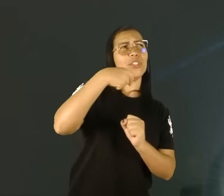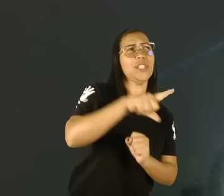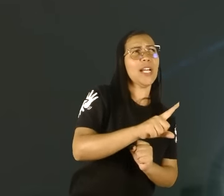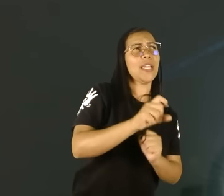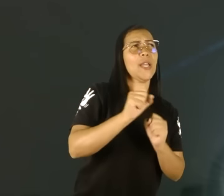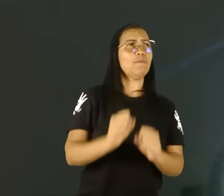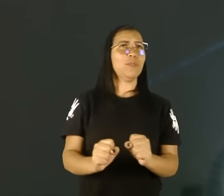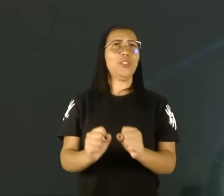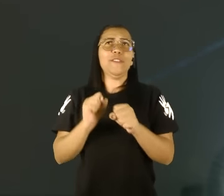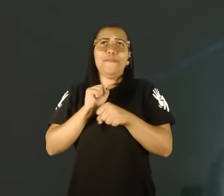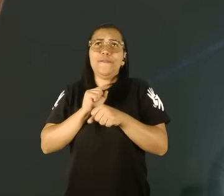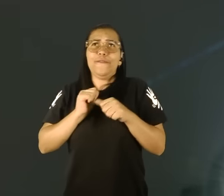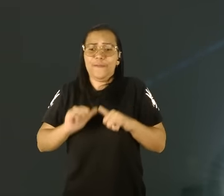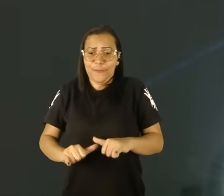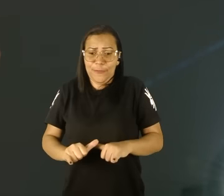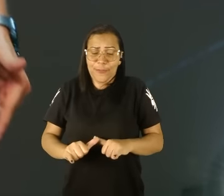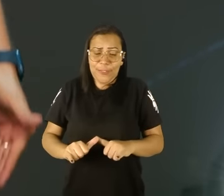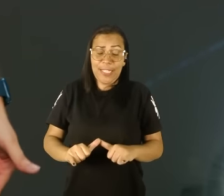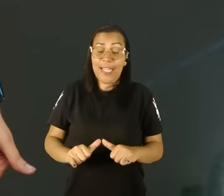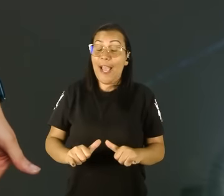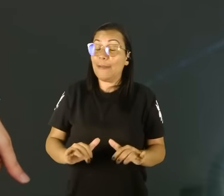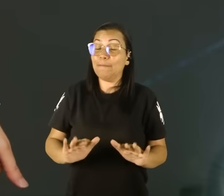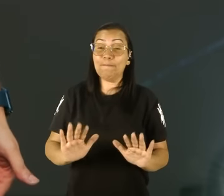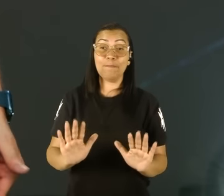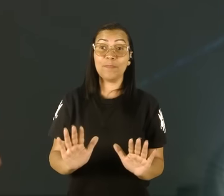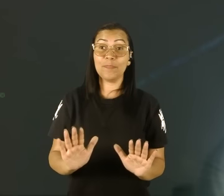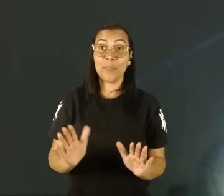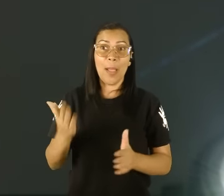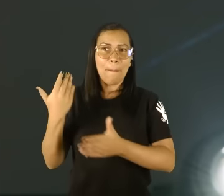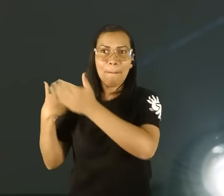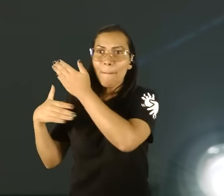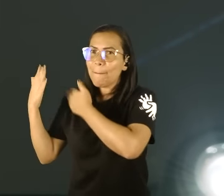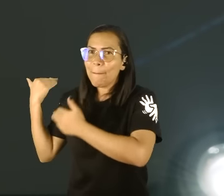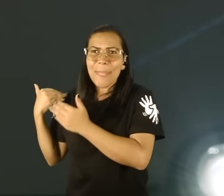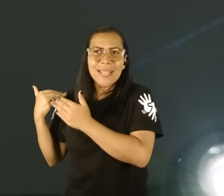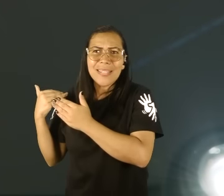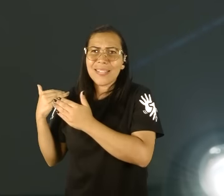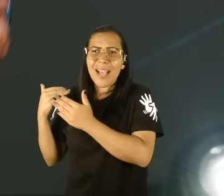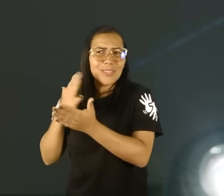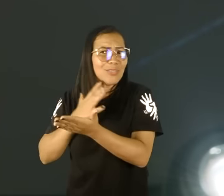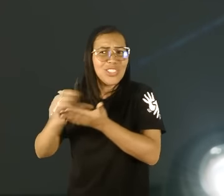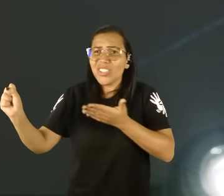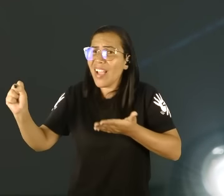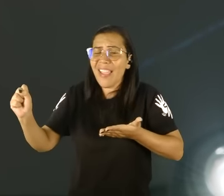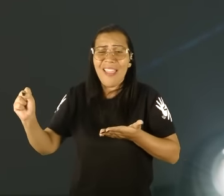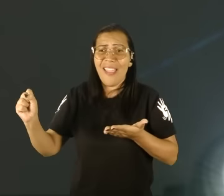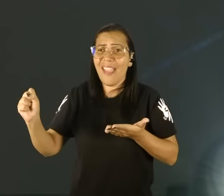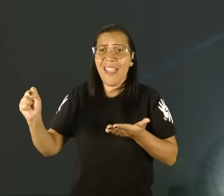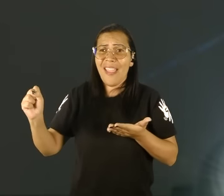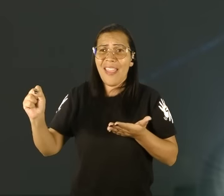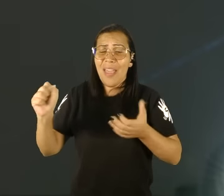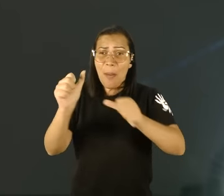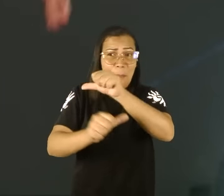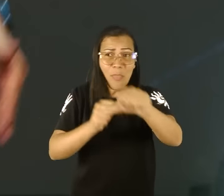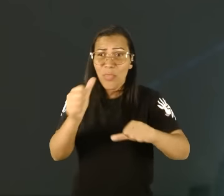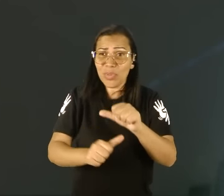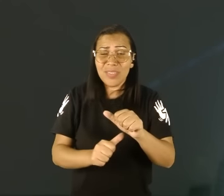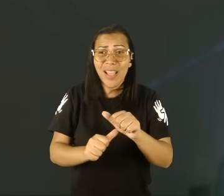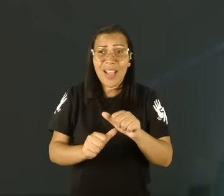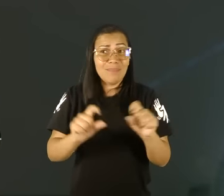edita. Você não edita o que aconteceu. E Deus manda eu dizer: aceite o que